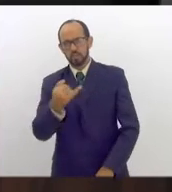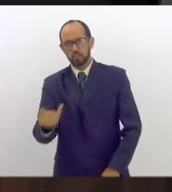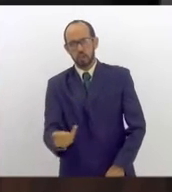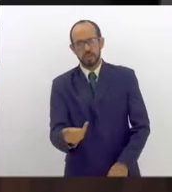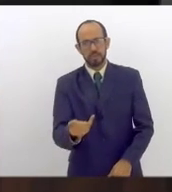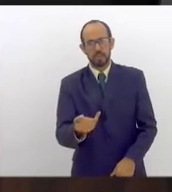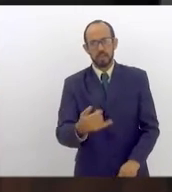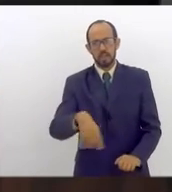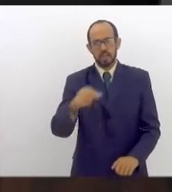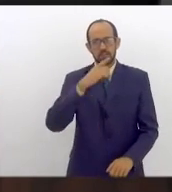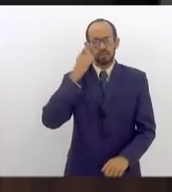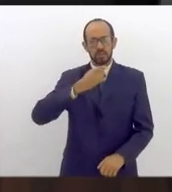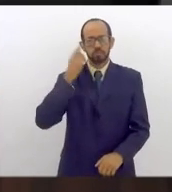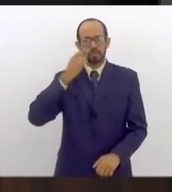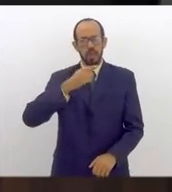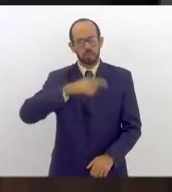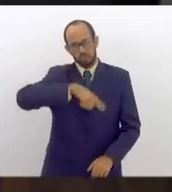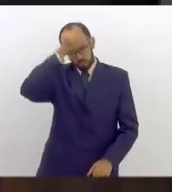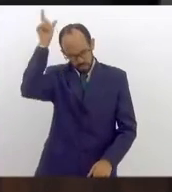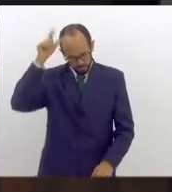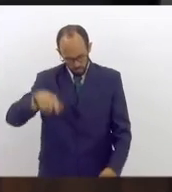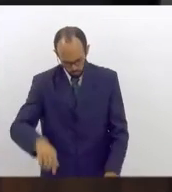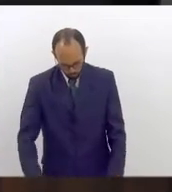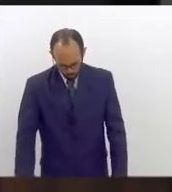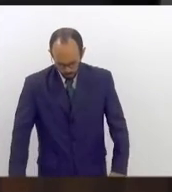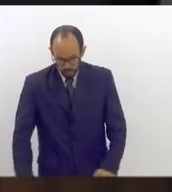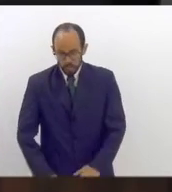o deputado Luiz Paulo.